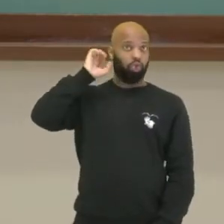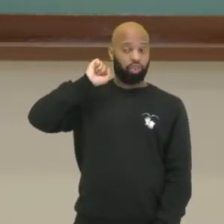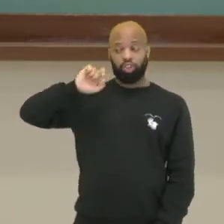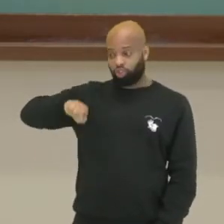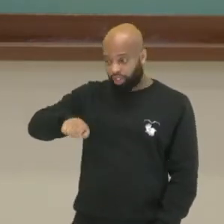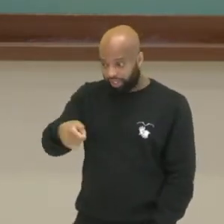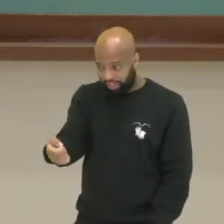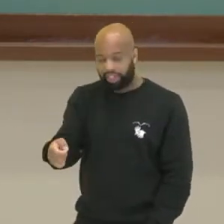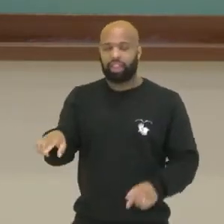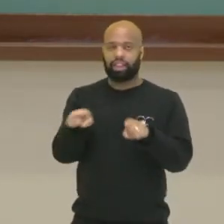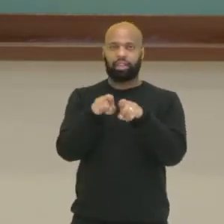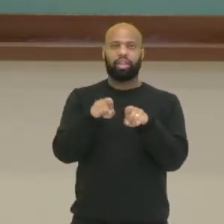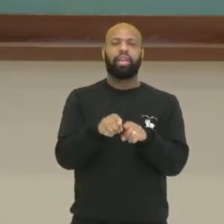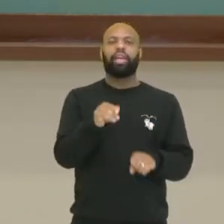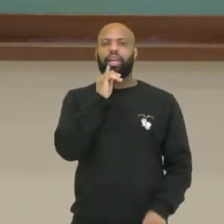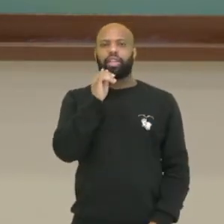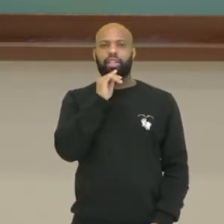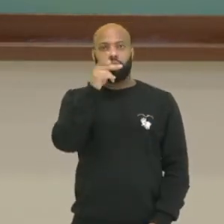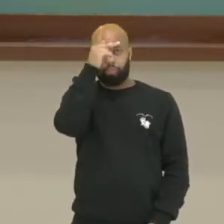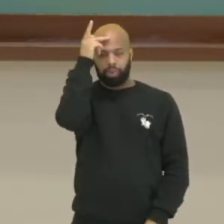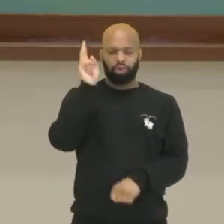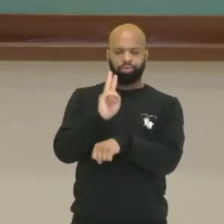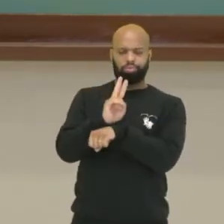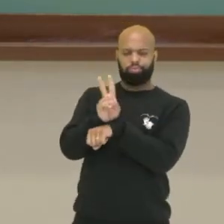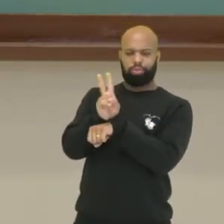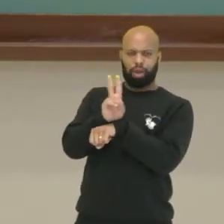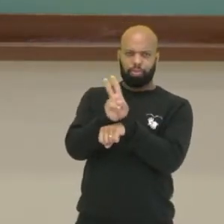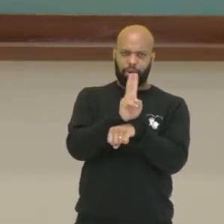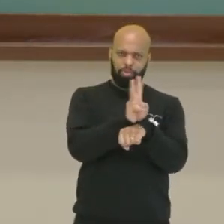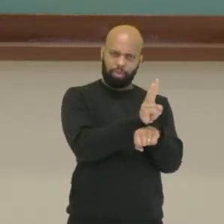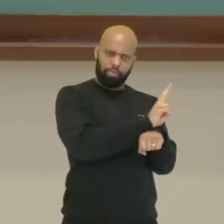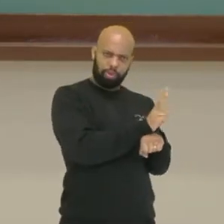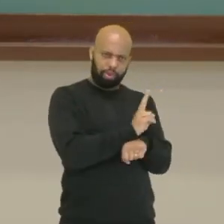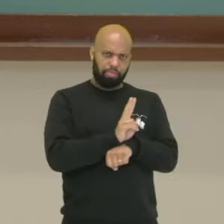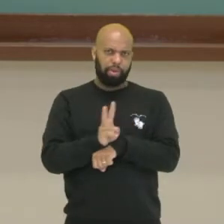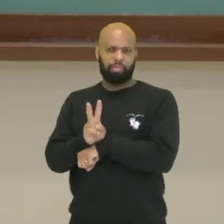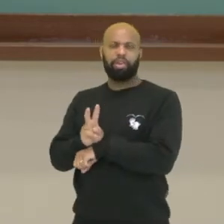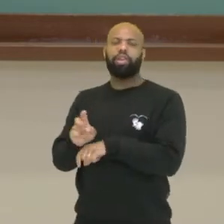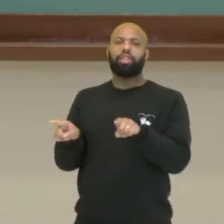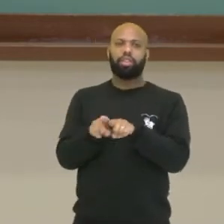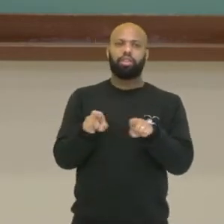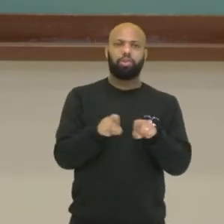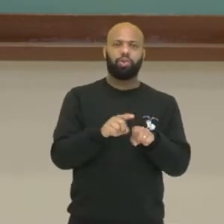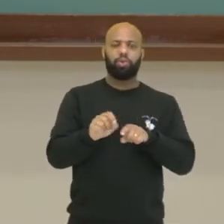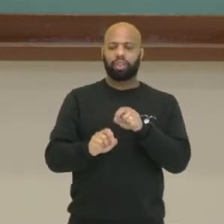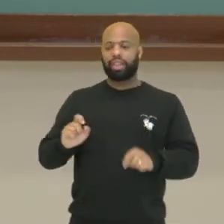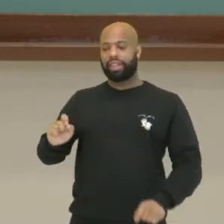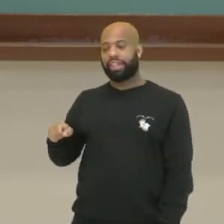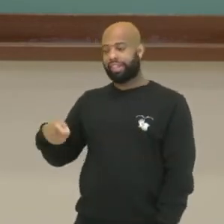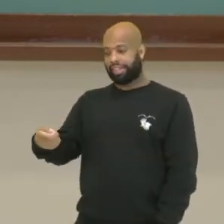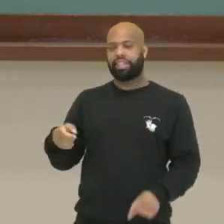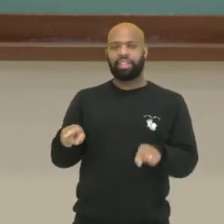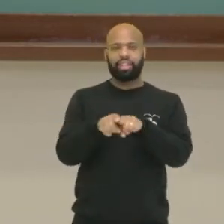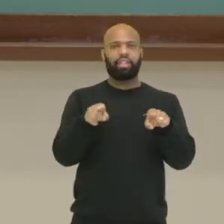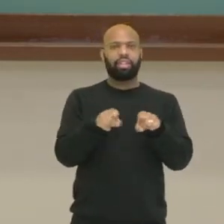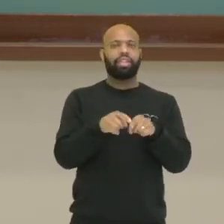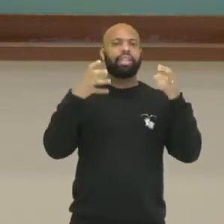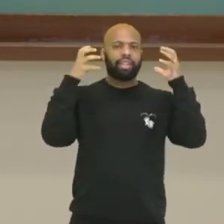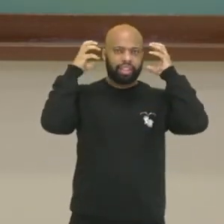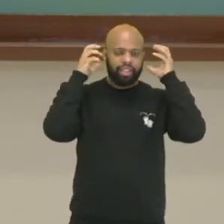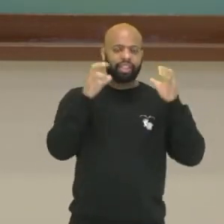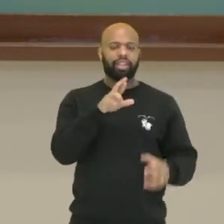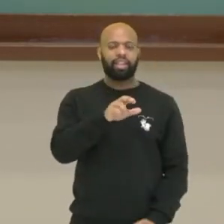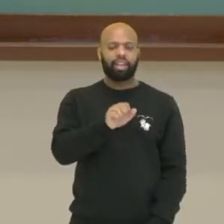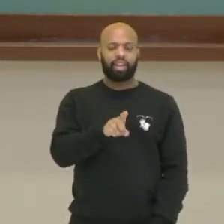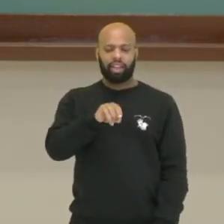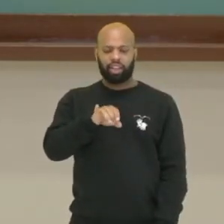O carinha lá na guarita, o segurança guardando o local, ele faz o quê? Liga um rádio. Então o rádio, sim,